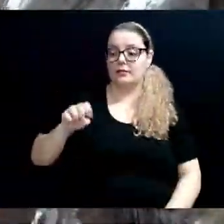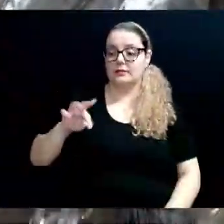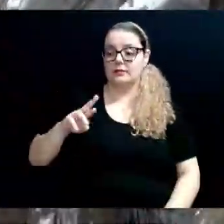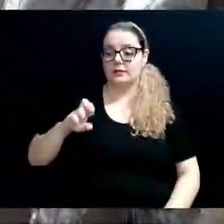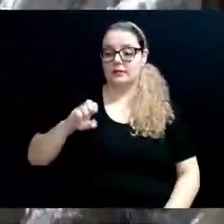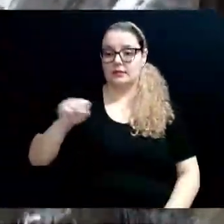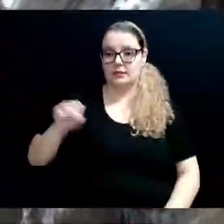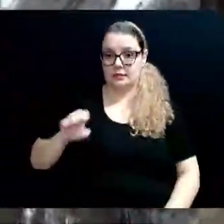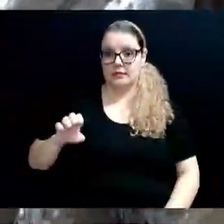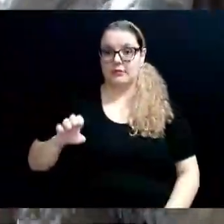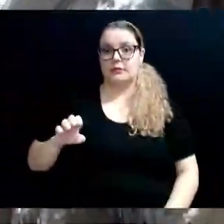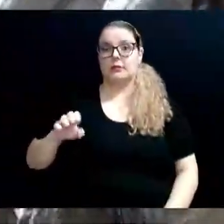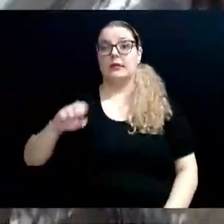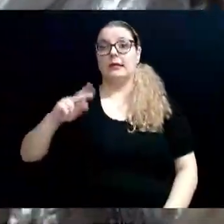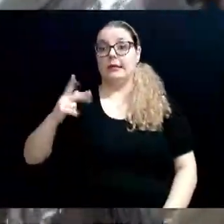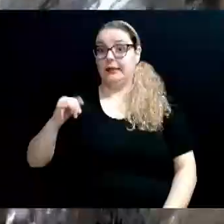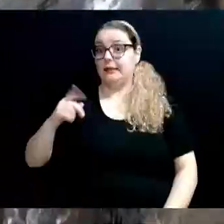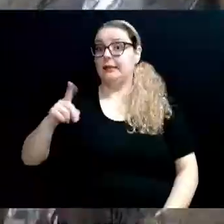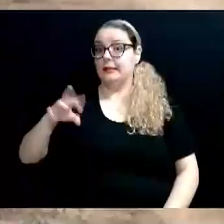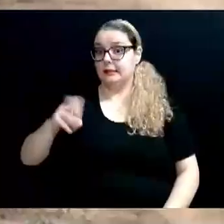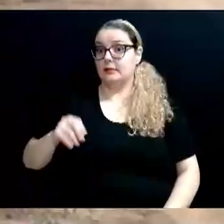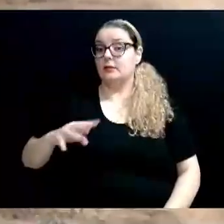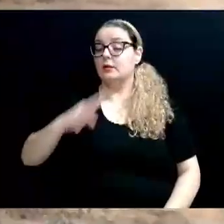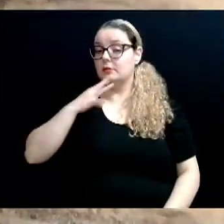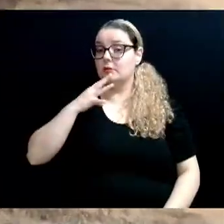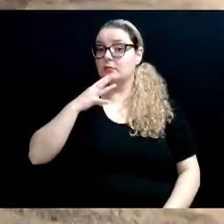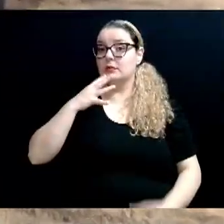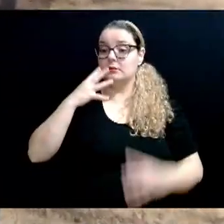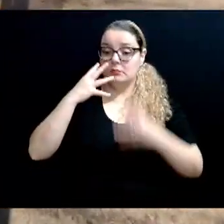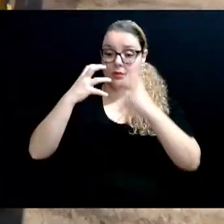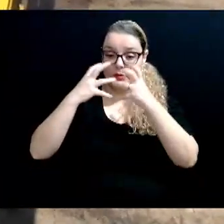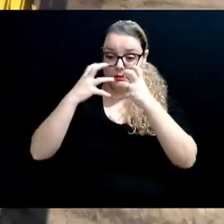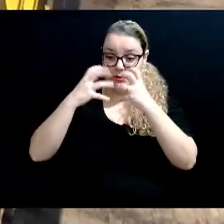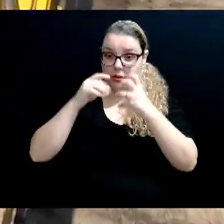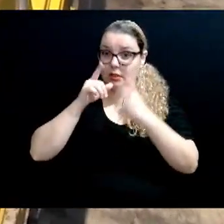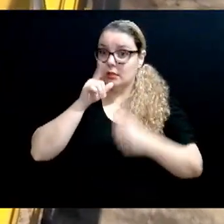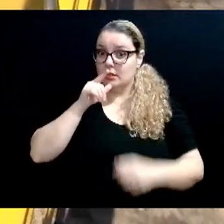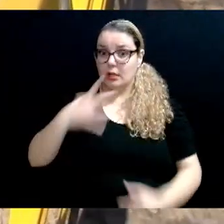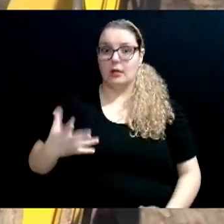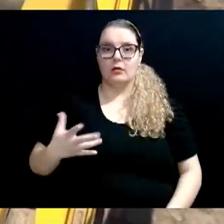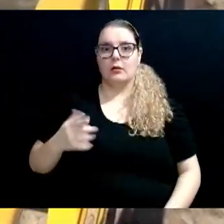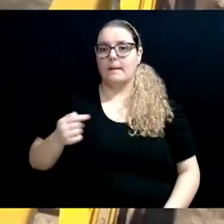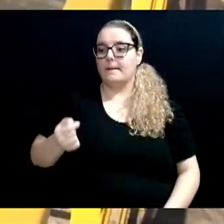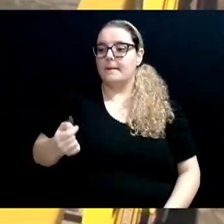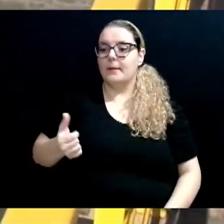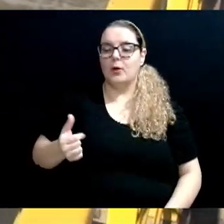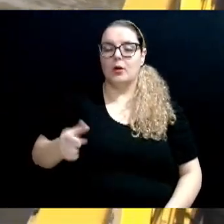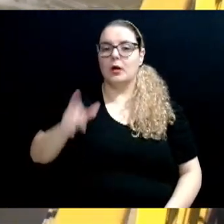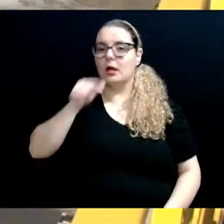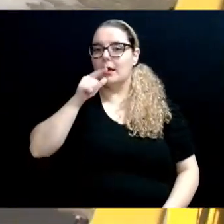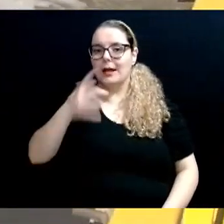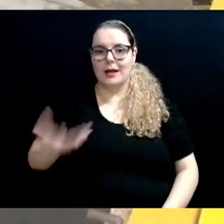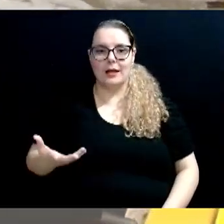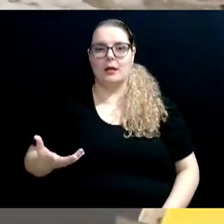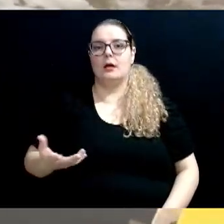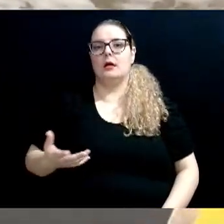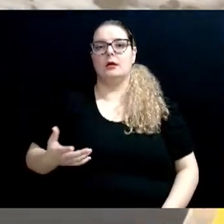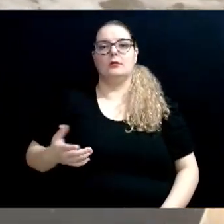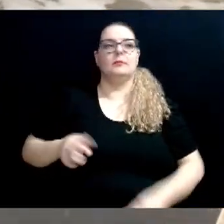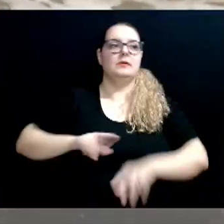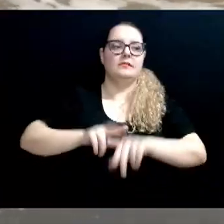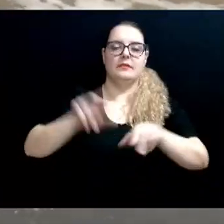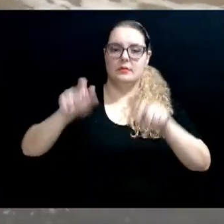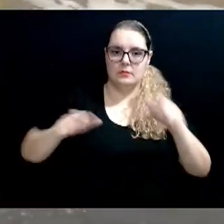característica, esse fator da nossa região. Então, é uma região de estresse hídrico, é uma região altamente